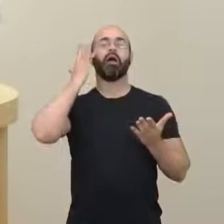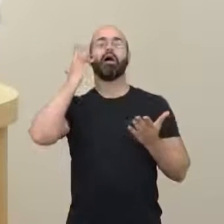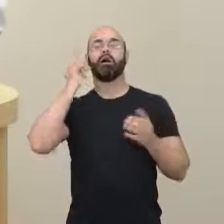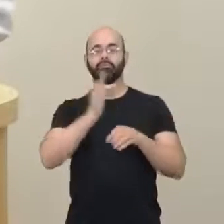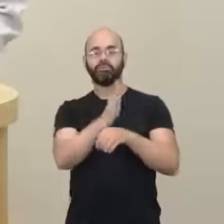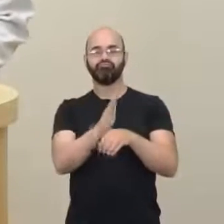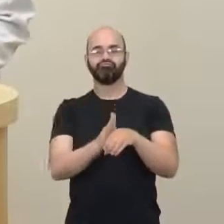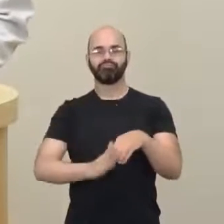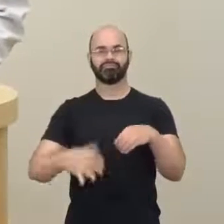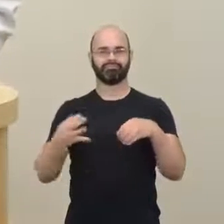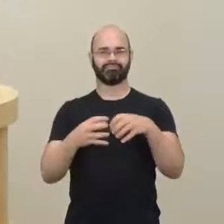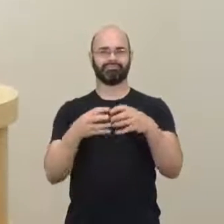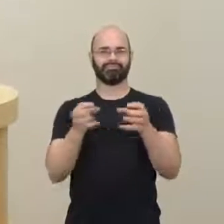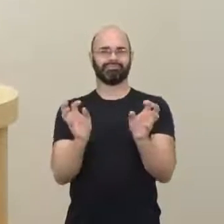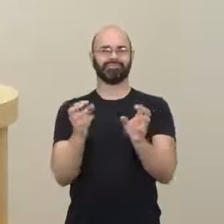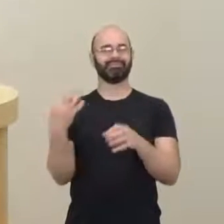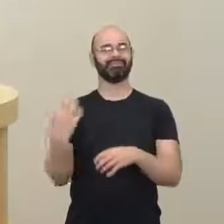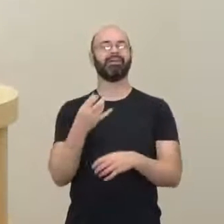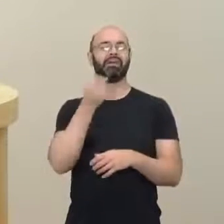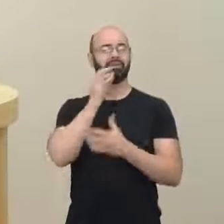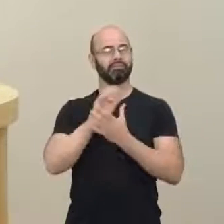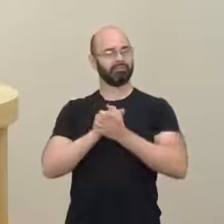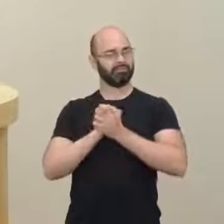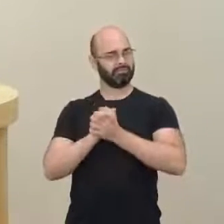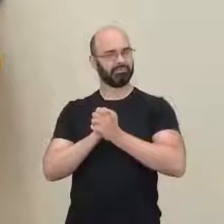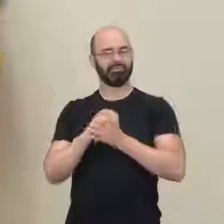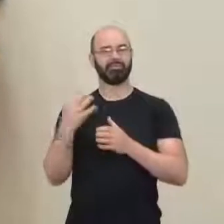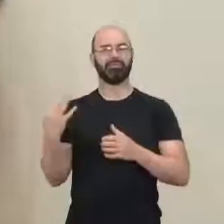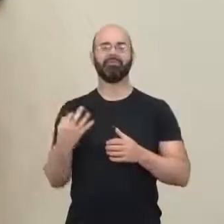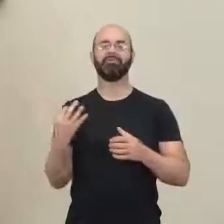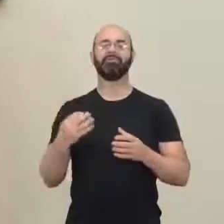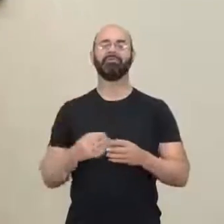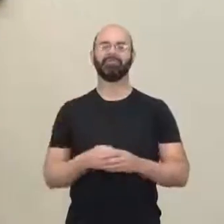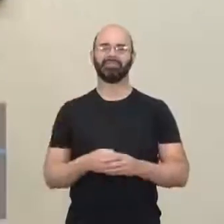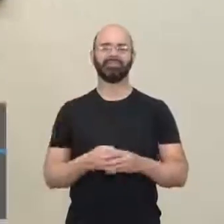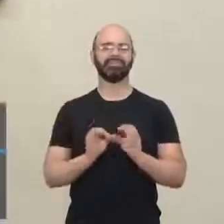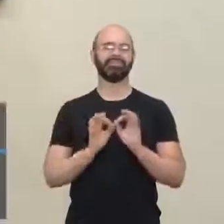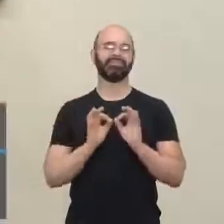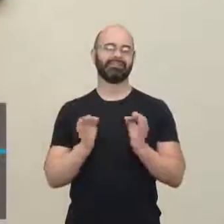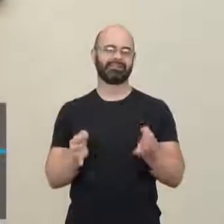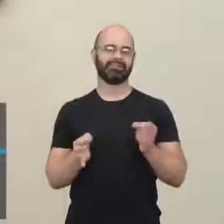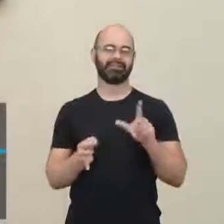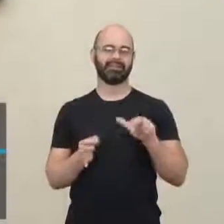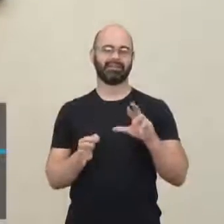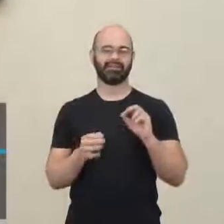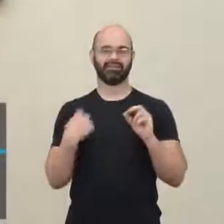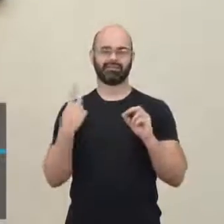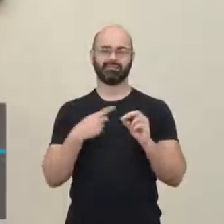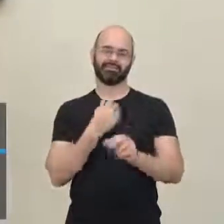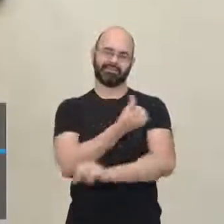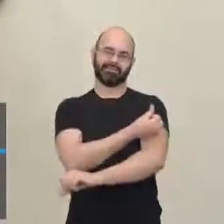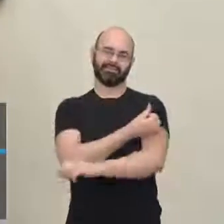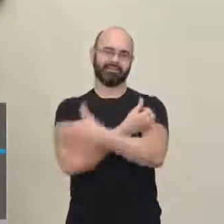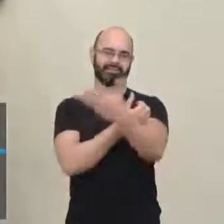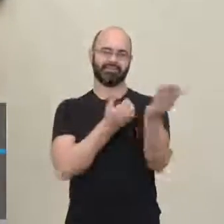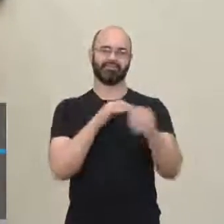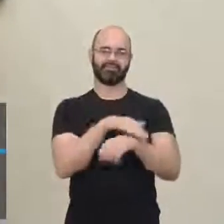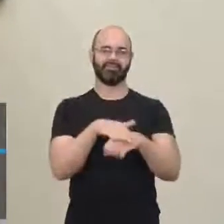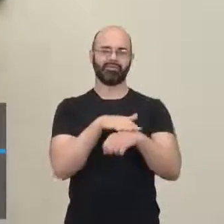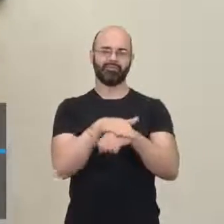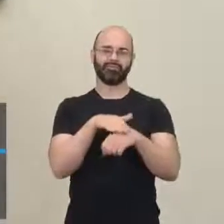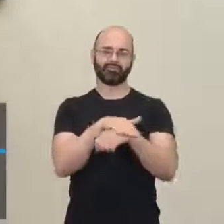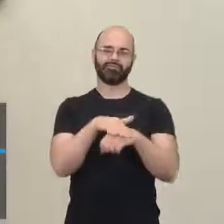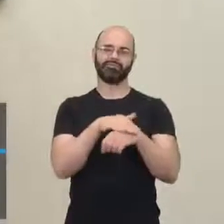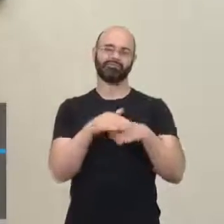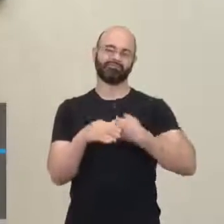Muito bom, parabéns, João. É isso aí, é uma forma simples, né, logicamente nós estamos falando com o sexto ano e eu entendo isso,